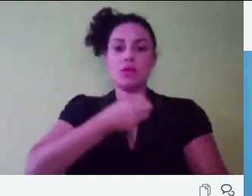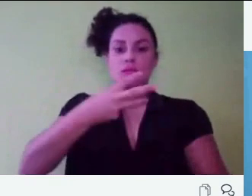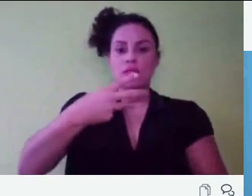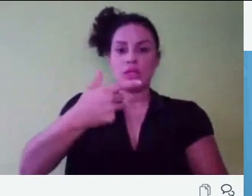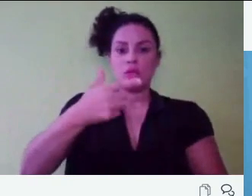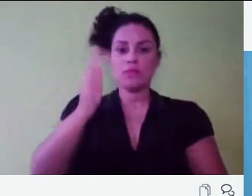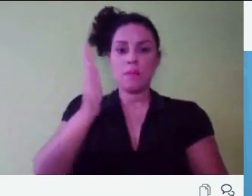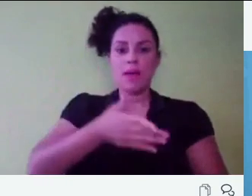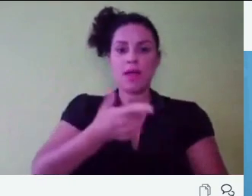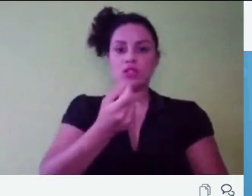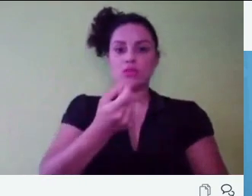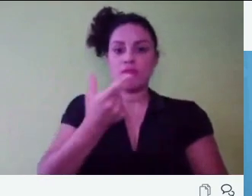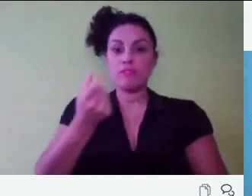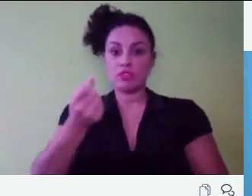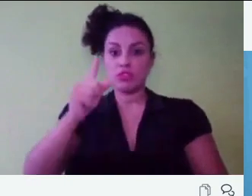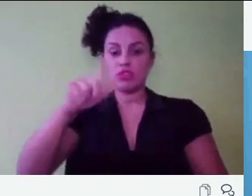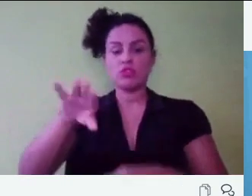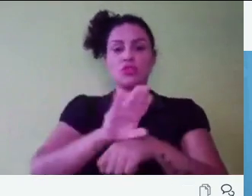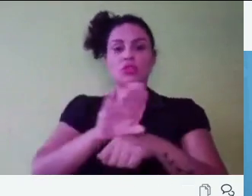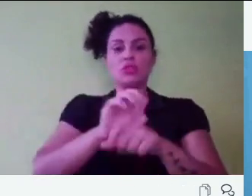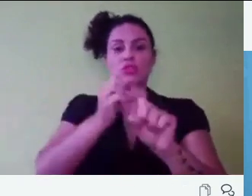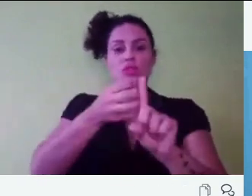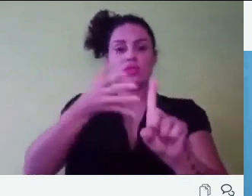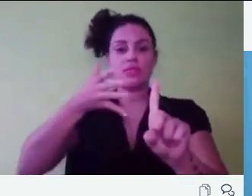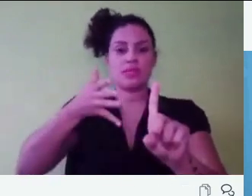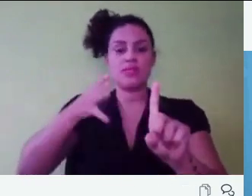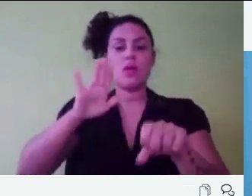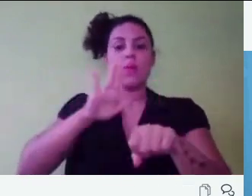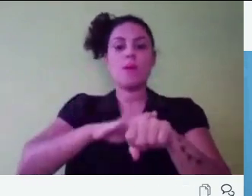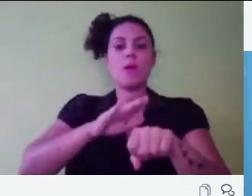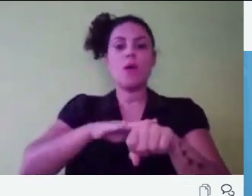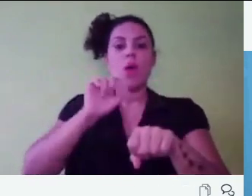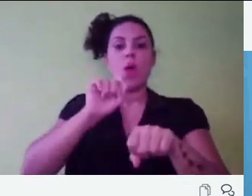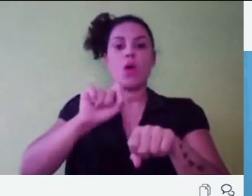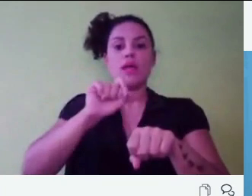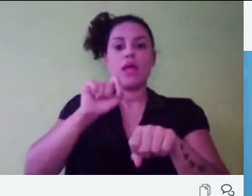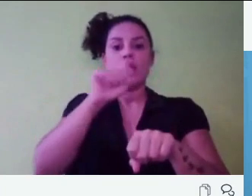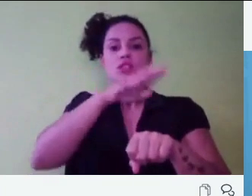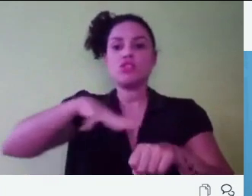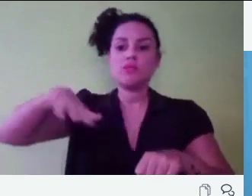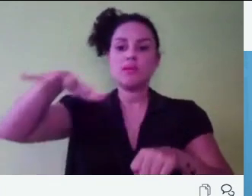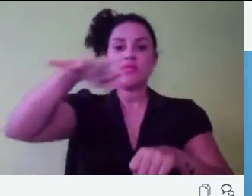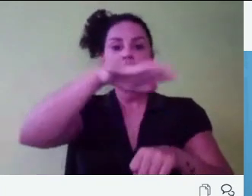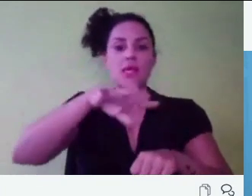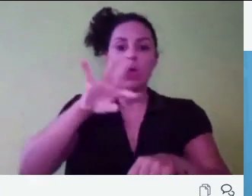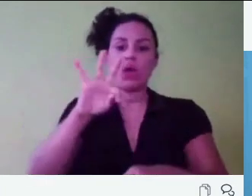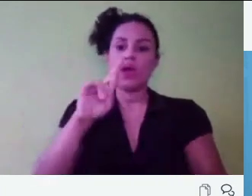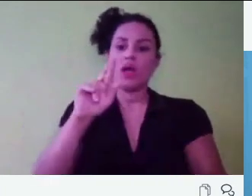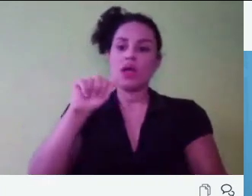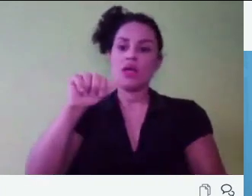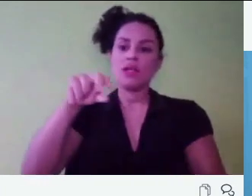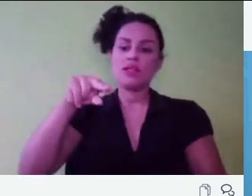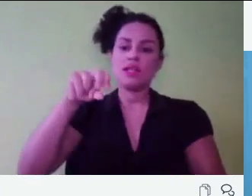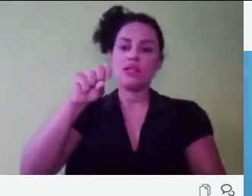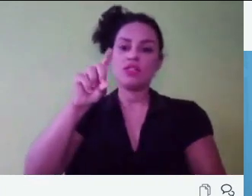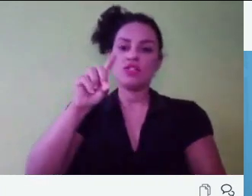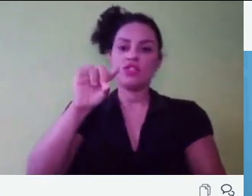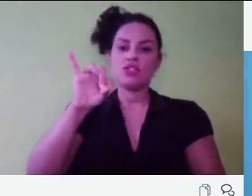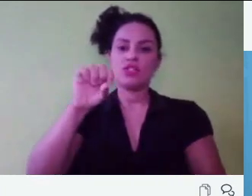32/2020, curso de extensão Dimensões Transdisciplinares para o Ensino de Ciência nos